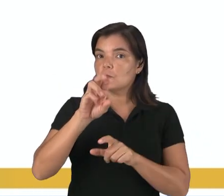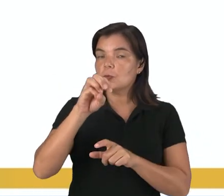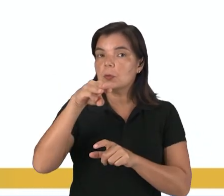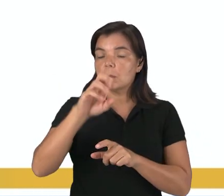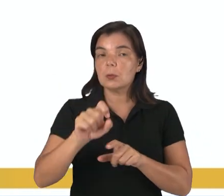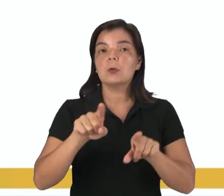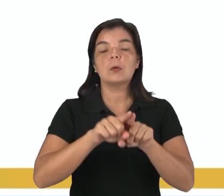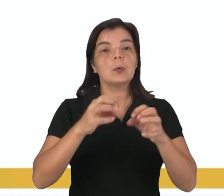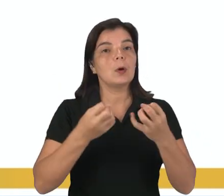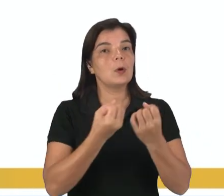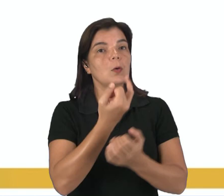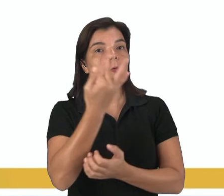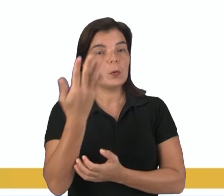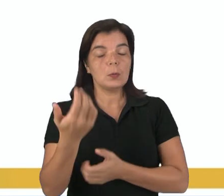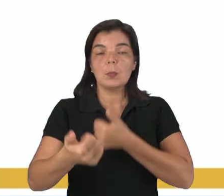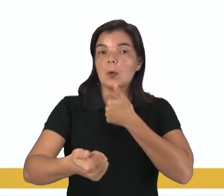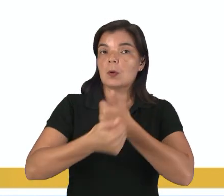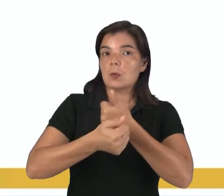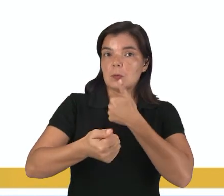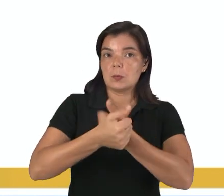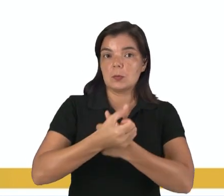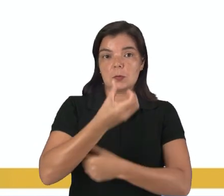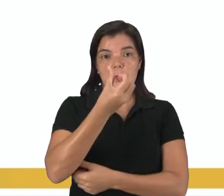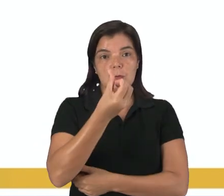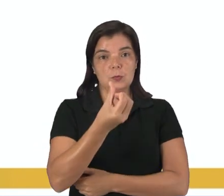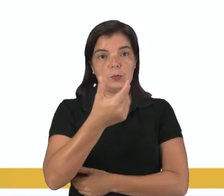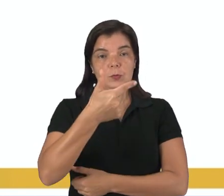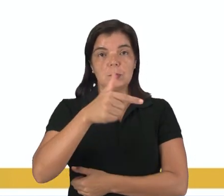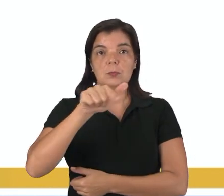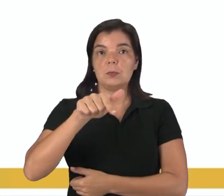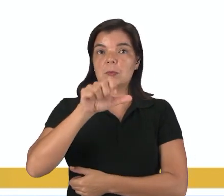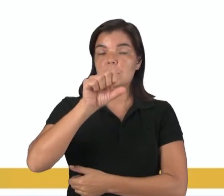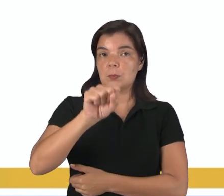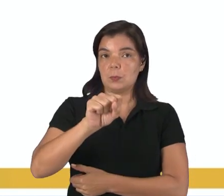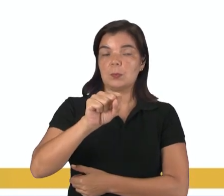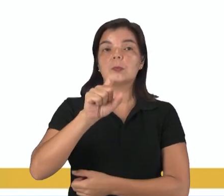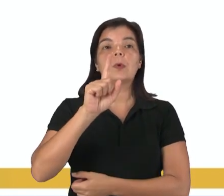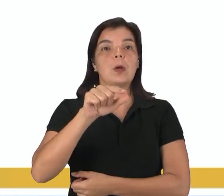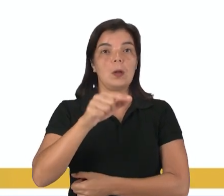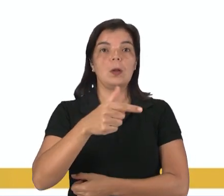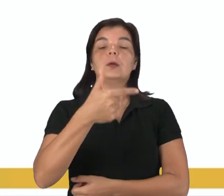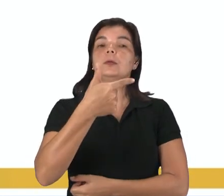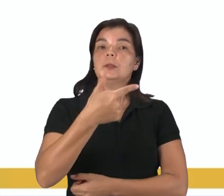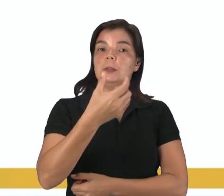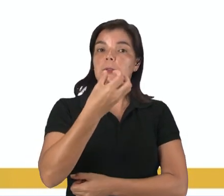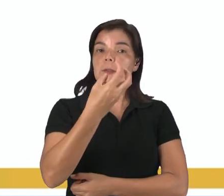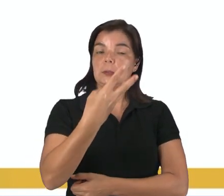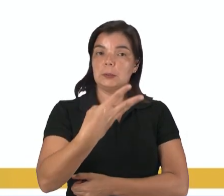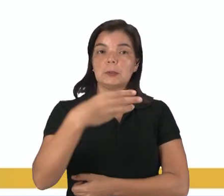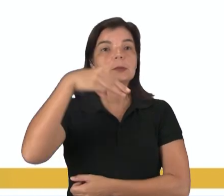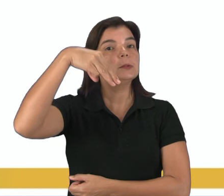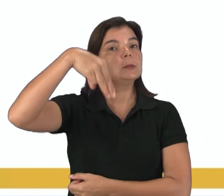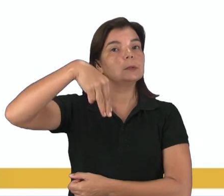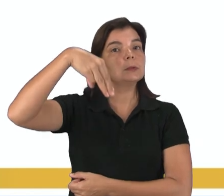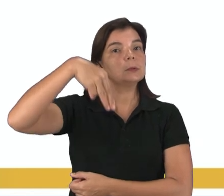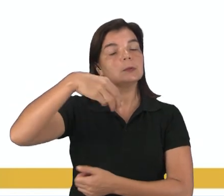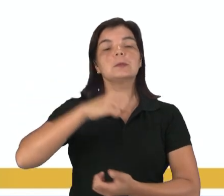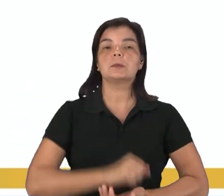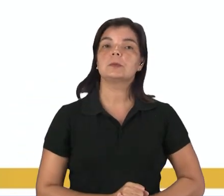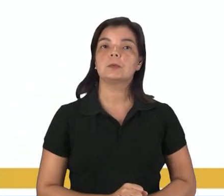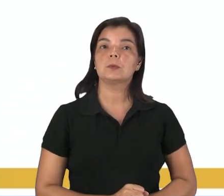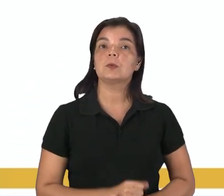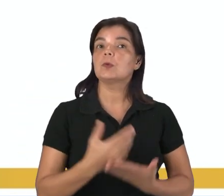então a quantidade inteira mais próximo de 62,8 seria 63m né